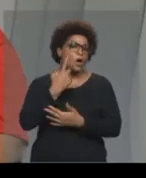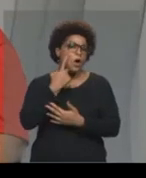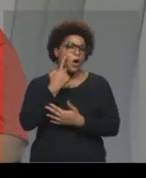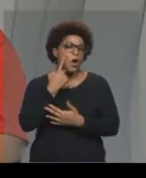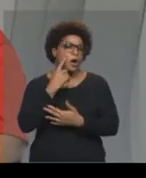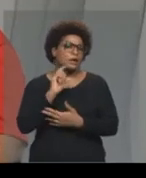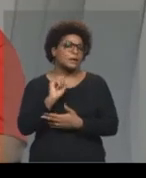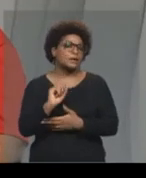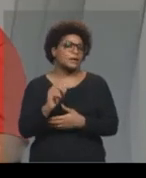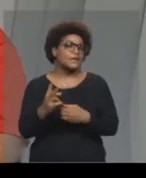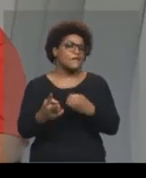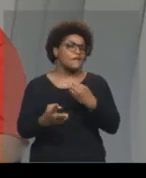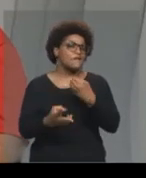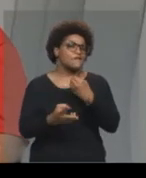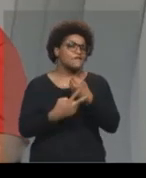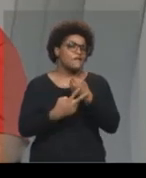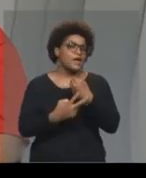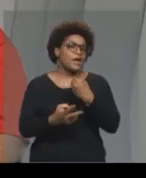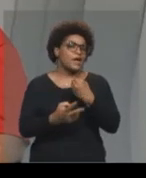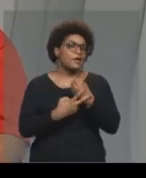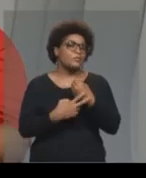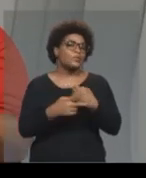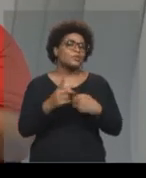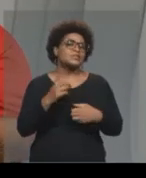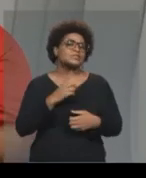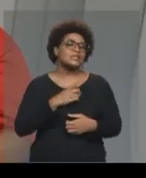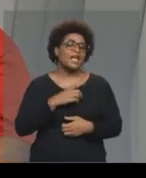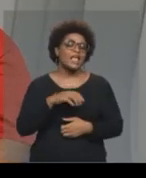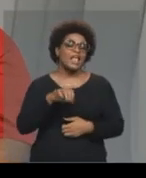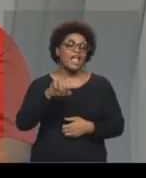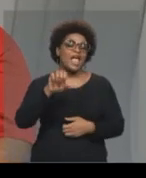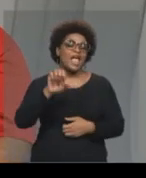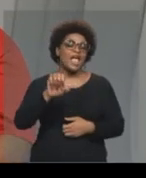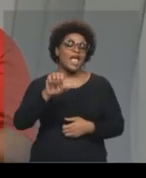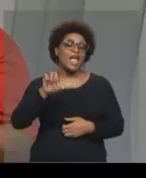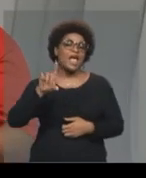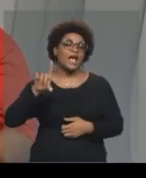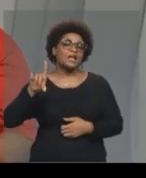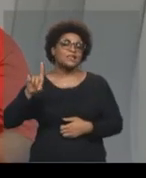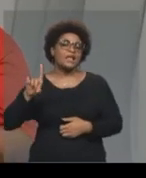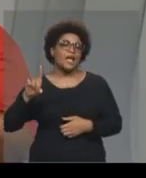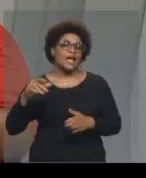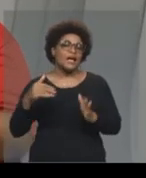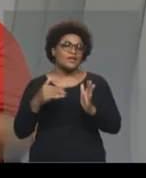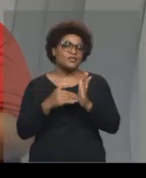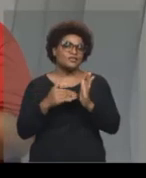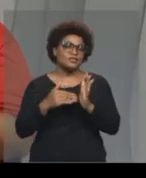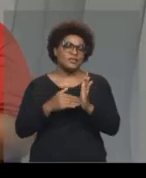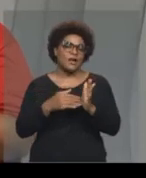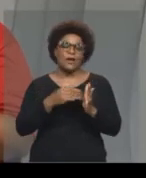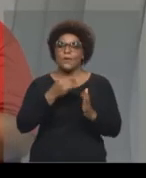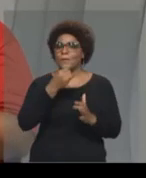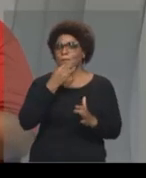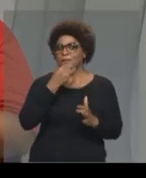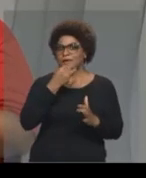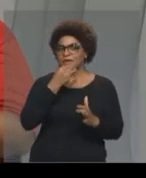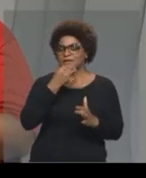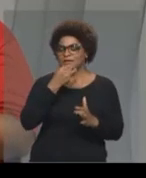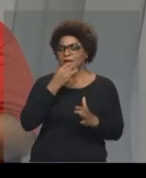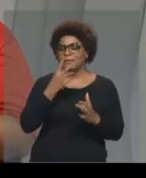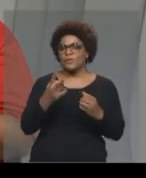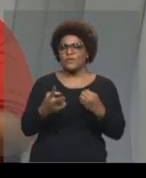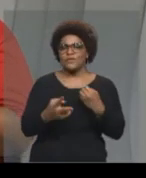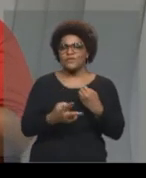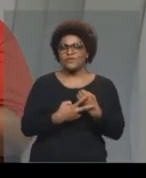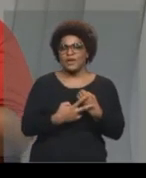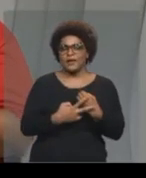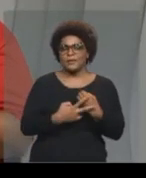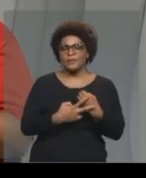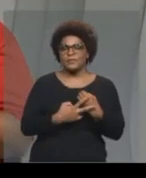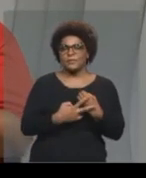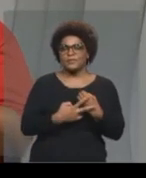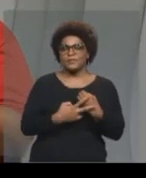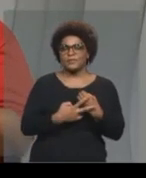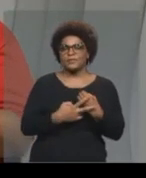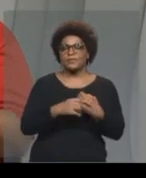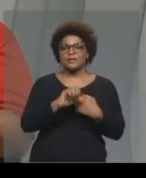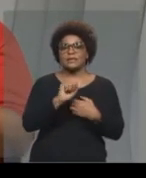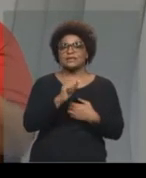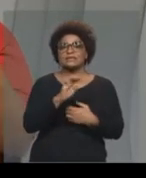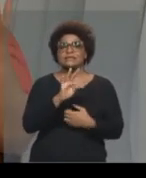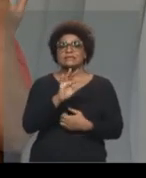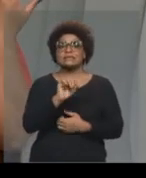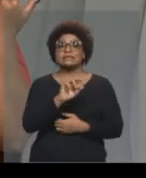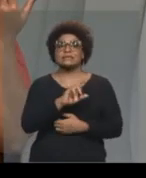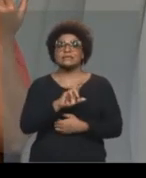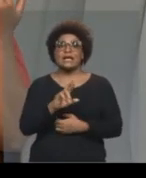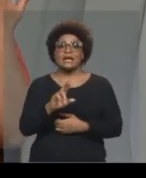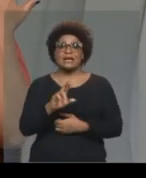têm a partícula ed no final. Por exemplo, o verbo start, que é começar, né? I started to